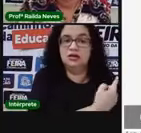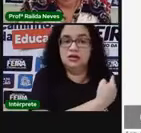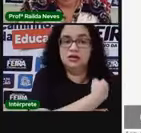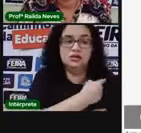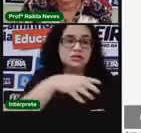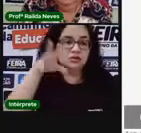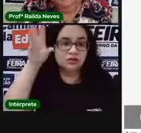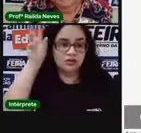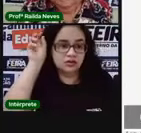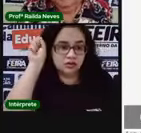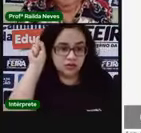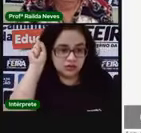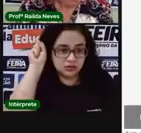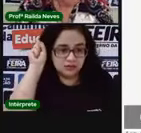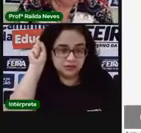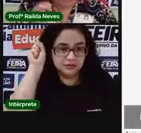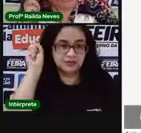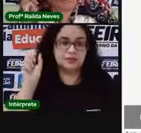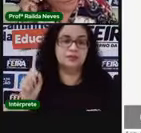audição.